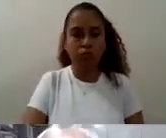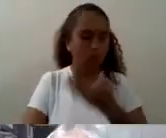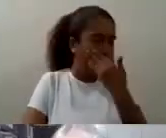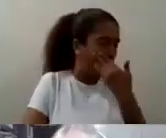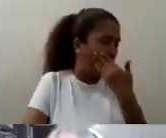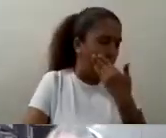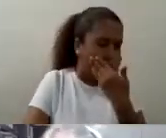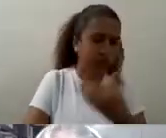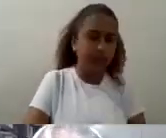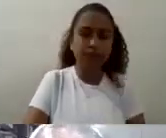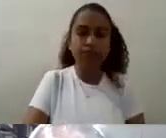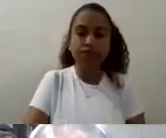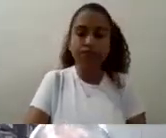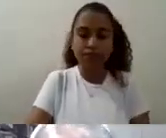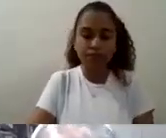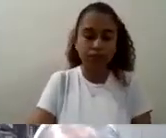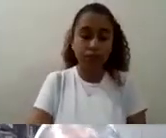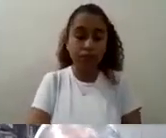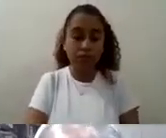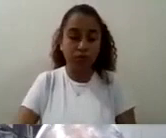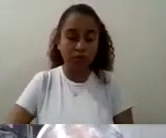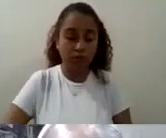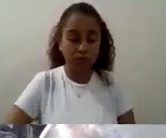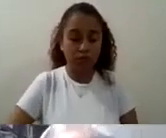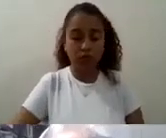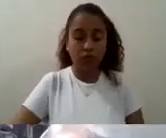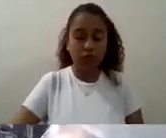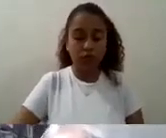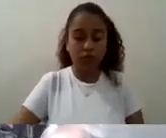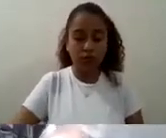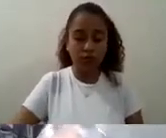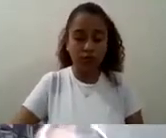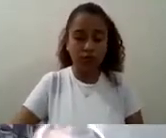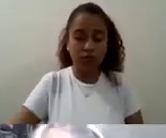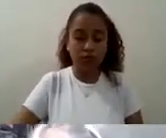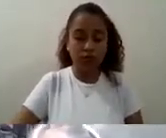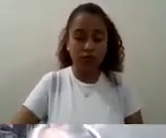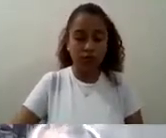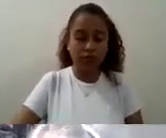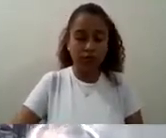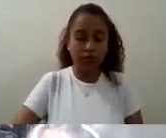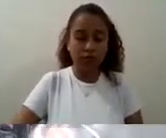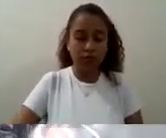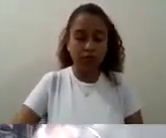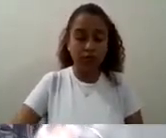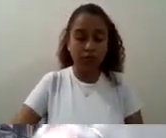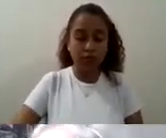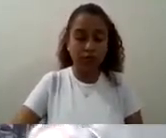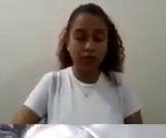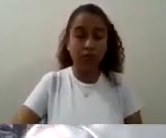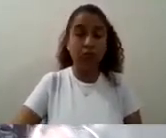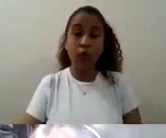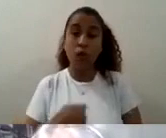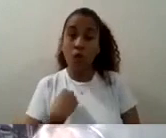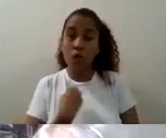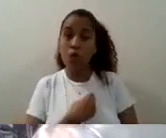E o nosso gesto concreto para essa campanha? Nós queremos motivar que, ao